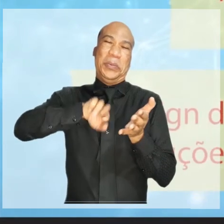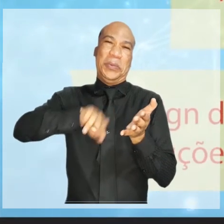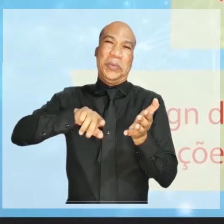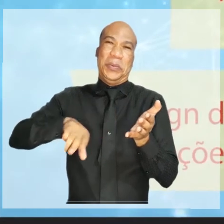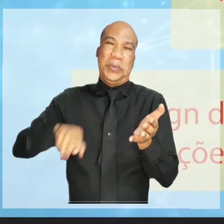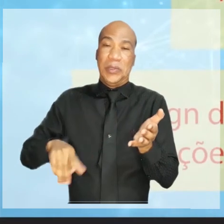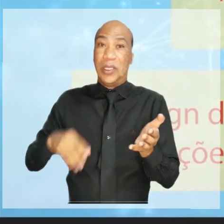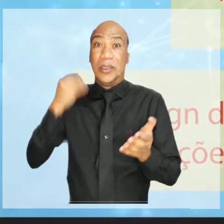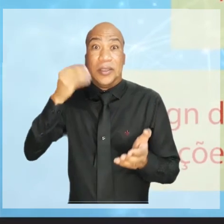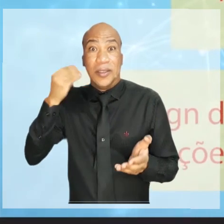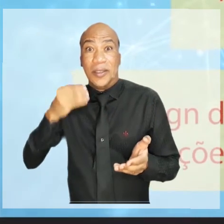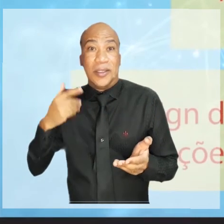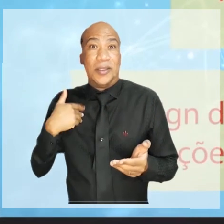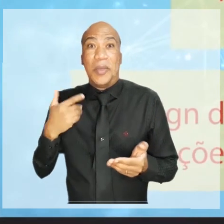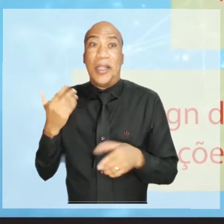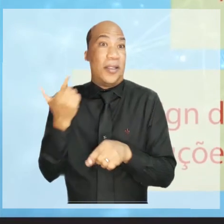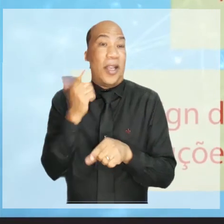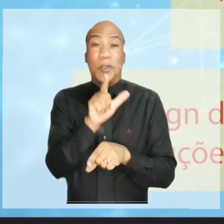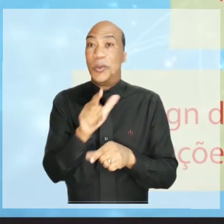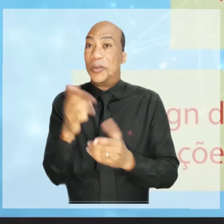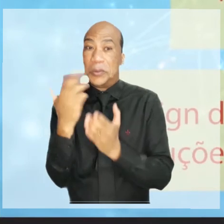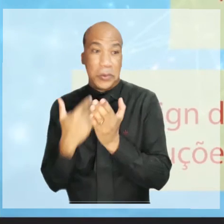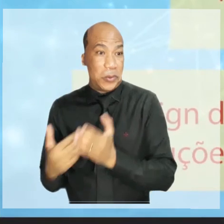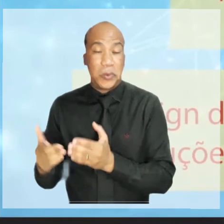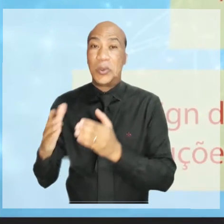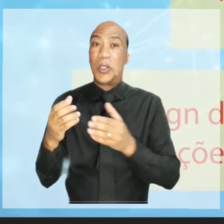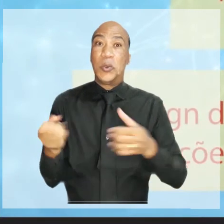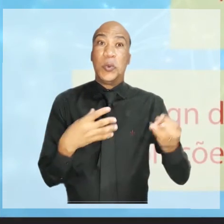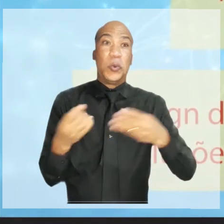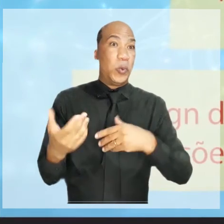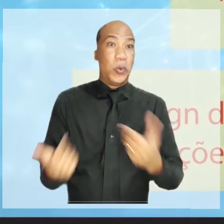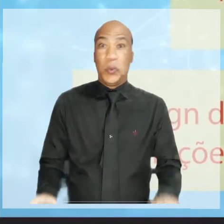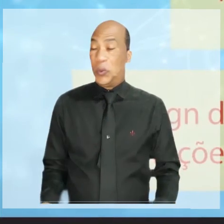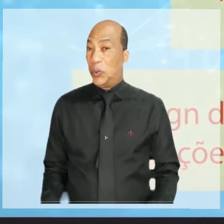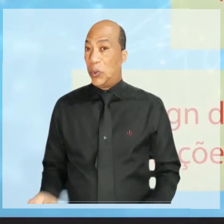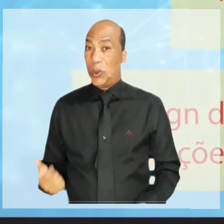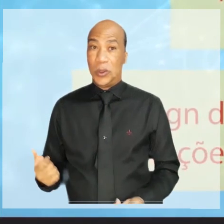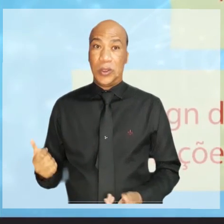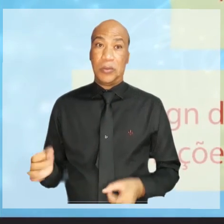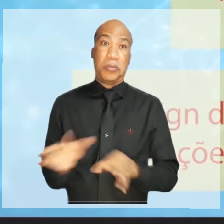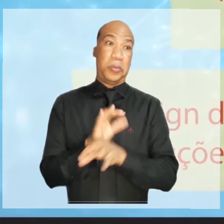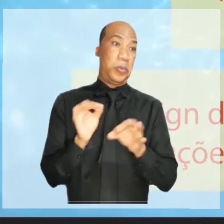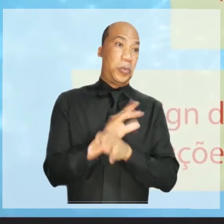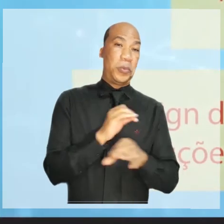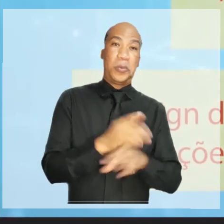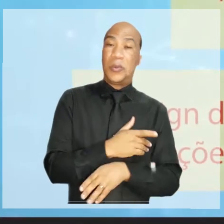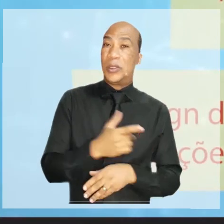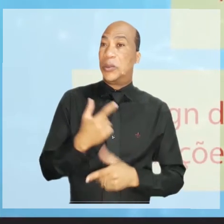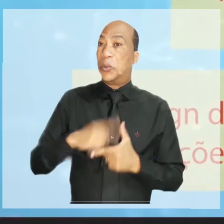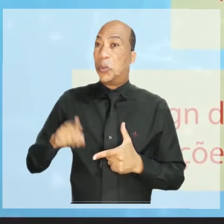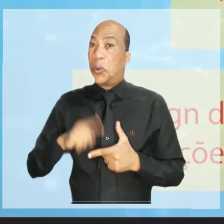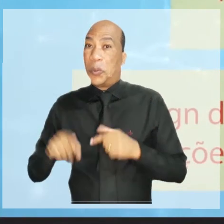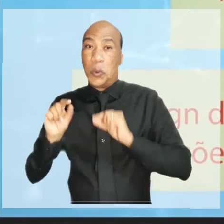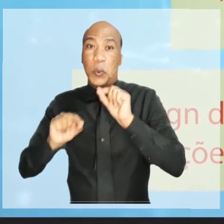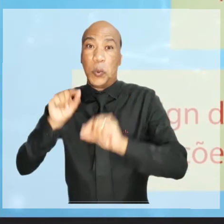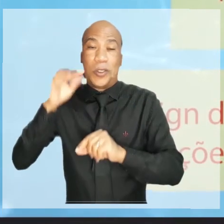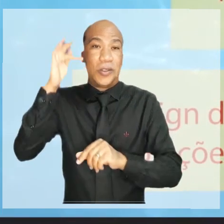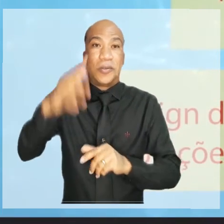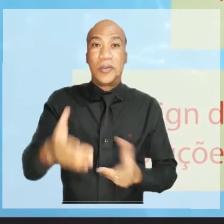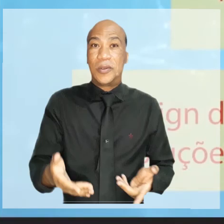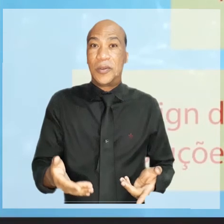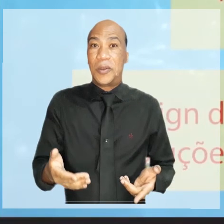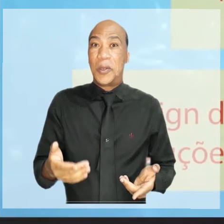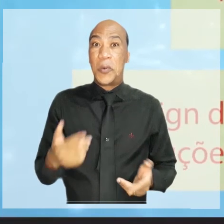vivenciados em nosso sistema de justiça. Transparência de dados versus proteção de dados.